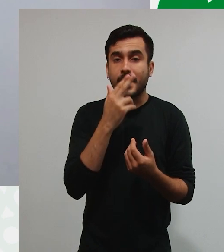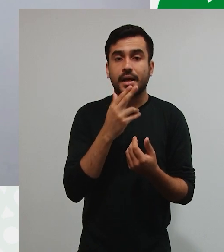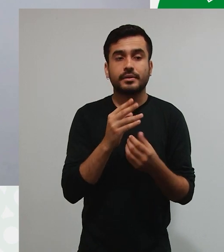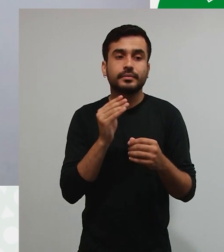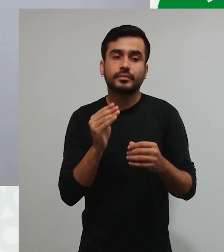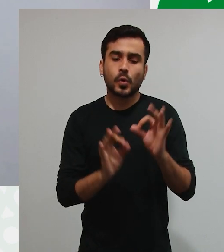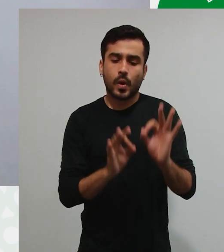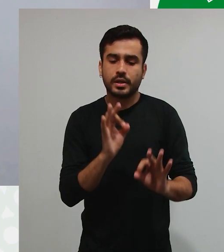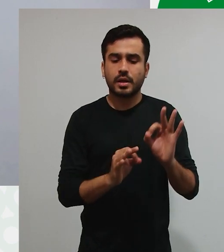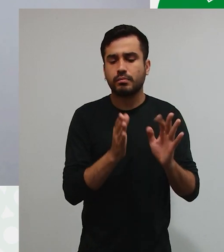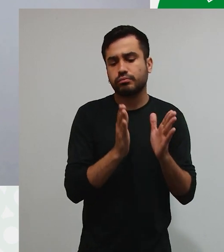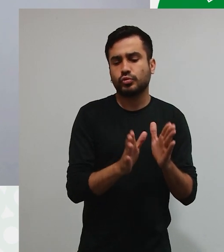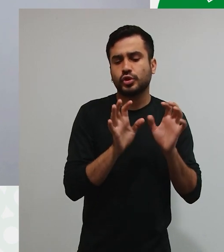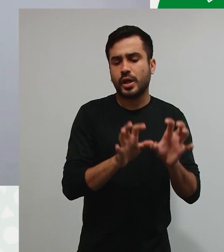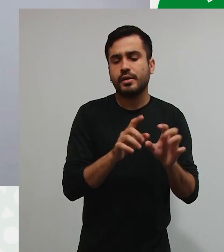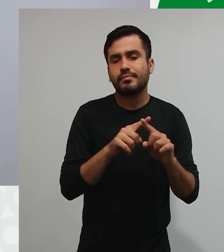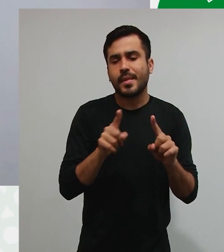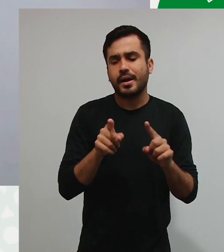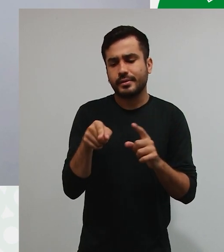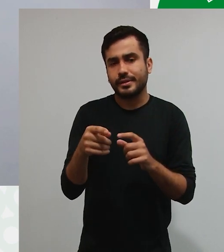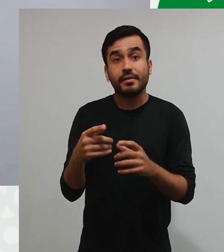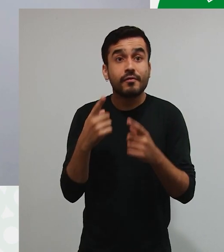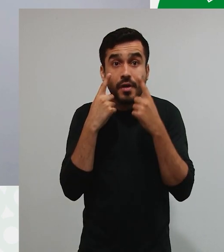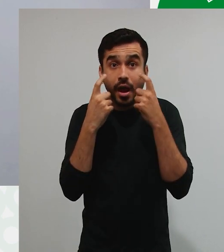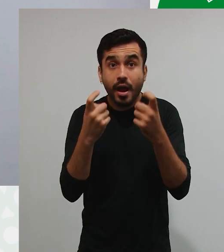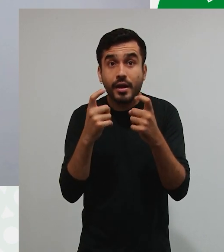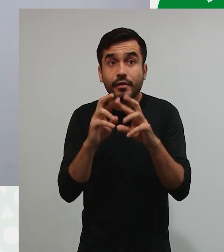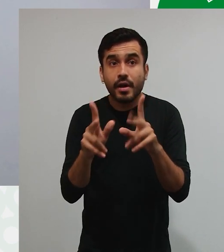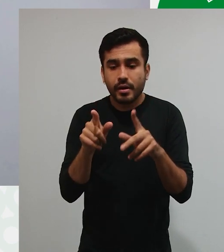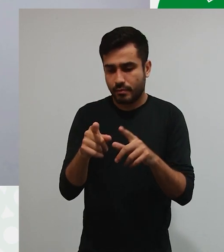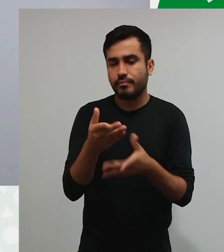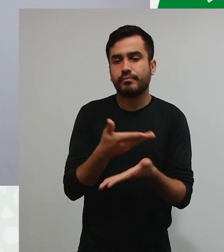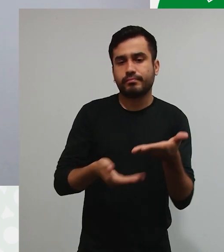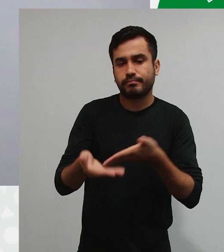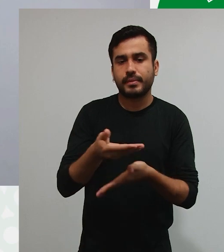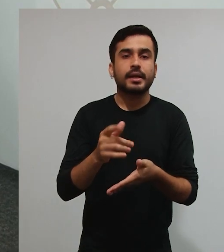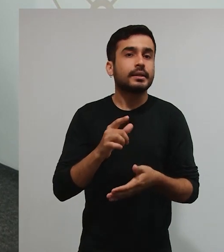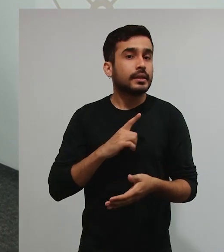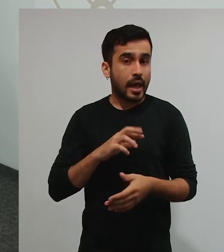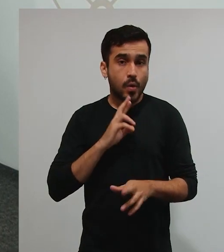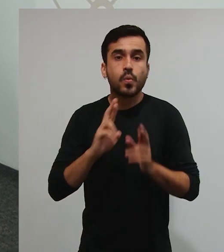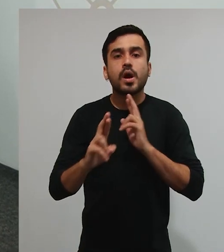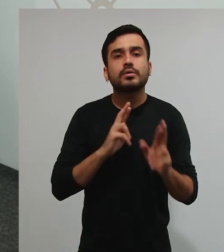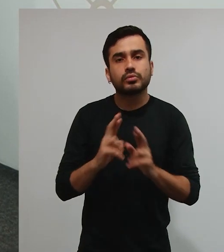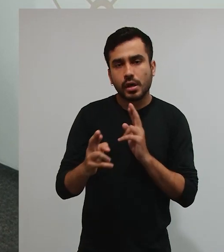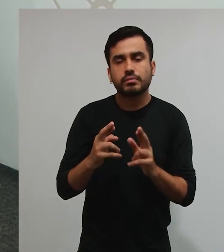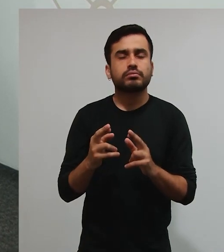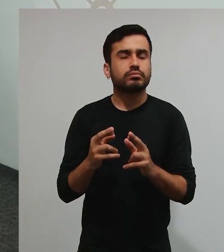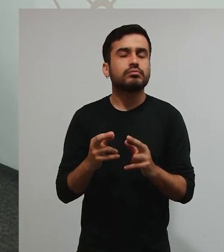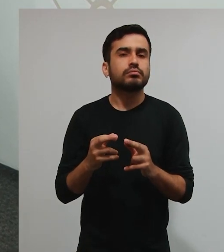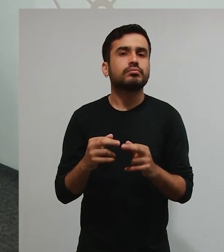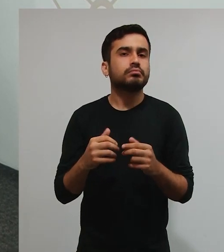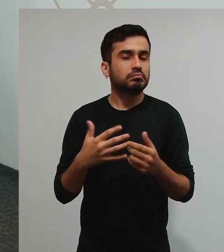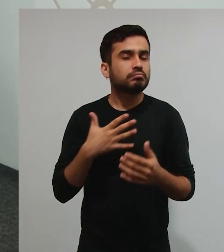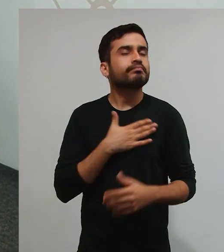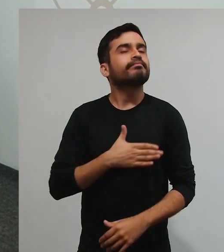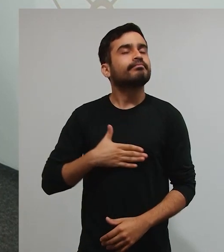alunos, eles participam, e aquilo vai se tornando, né, uma aula bem